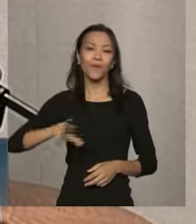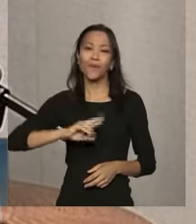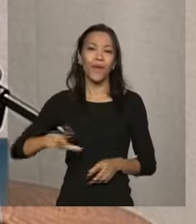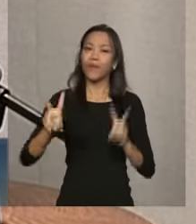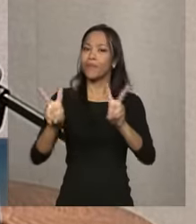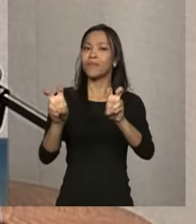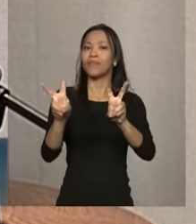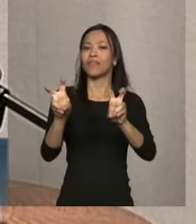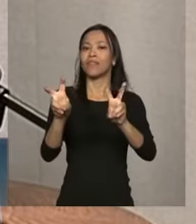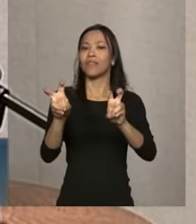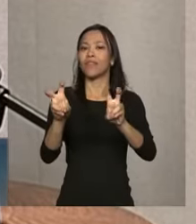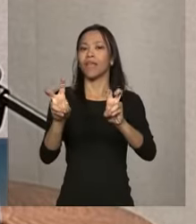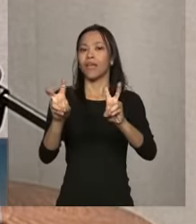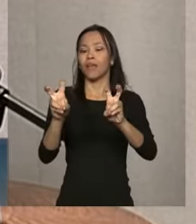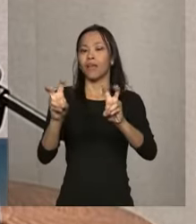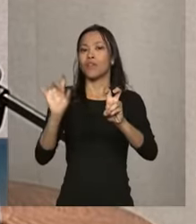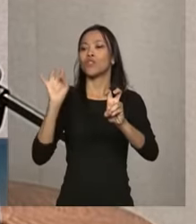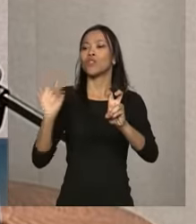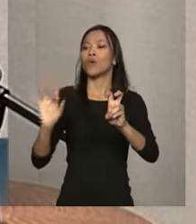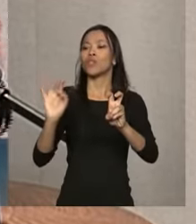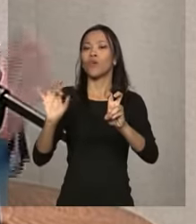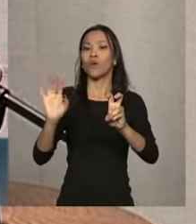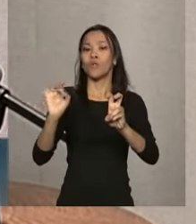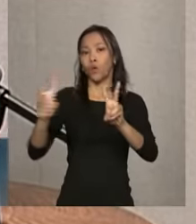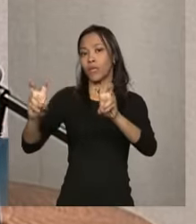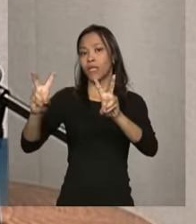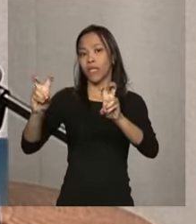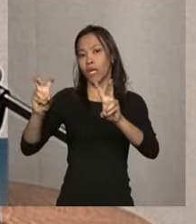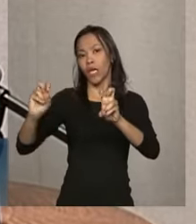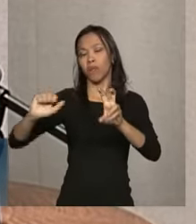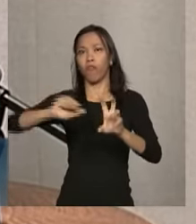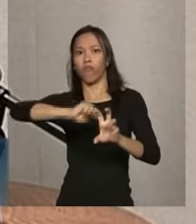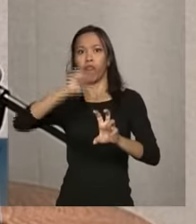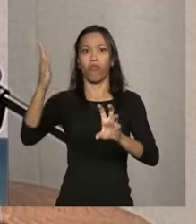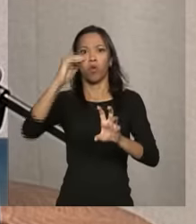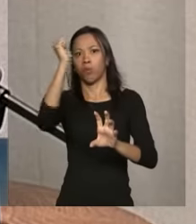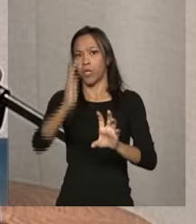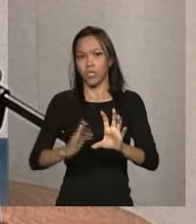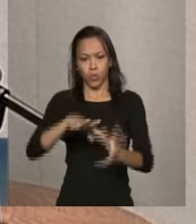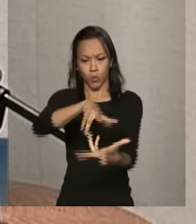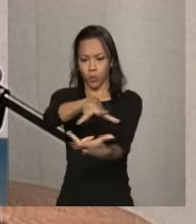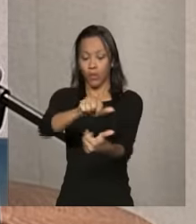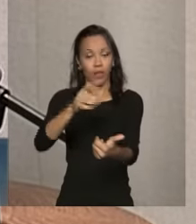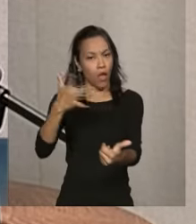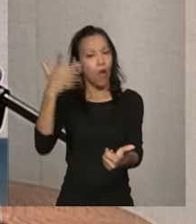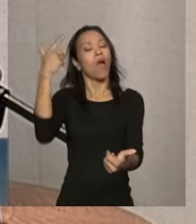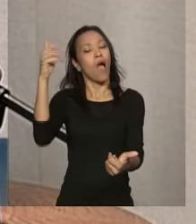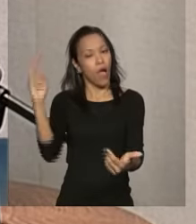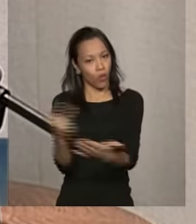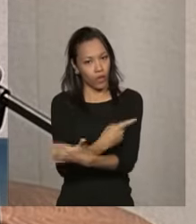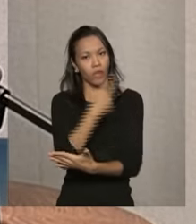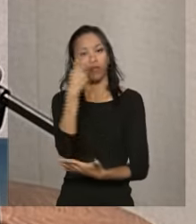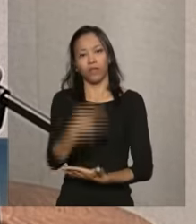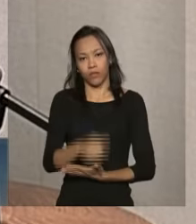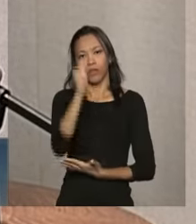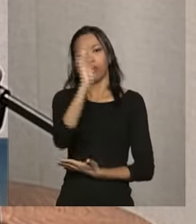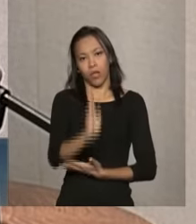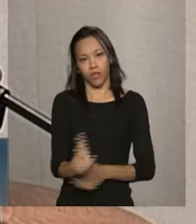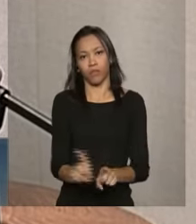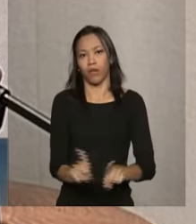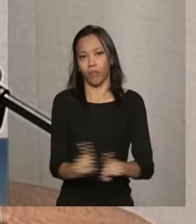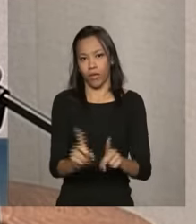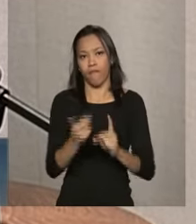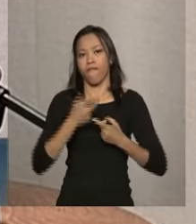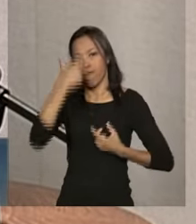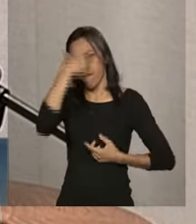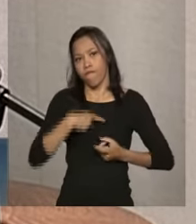tema relacionado exclusivamente a tráfico internacional para exploração sexual é muito mais amplo ocorre dentro do país em outras